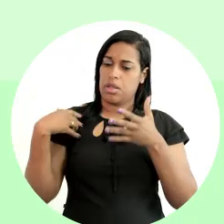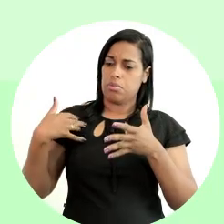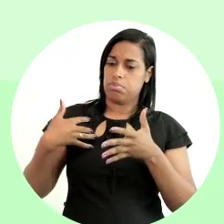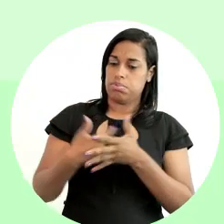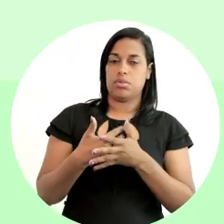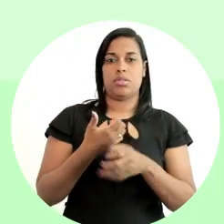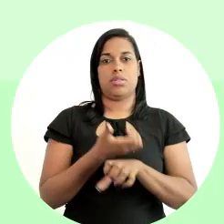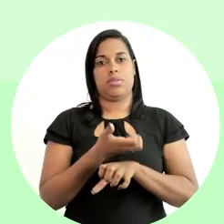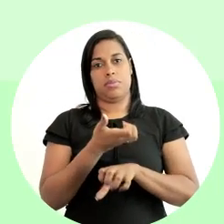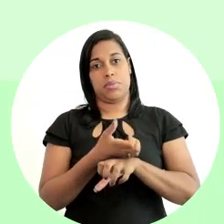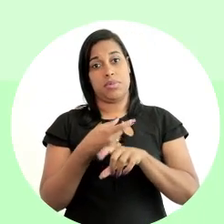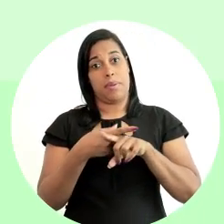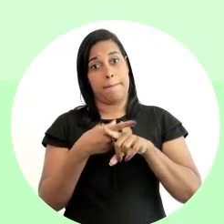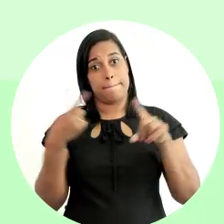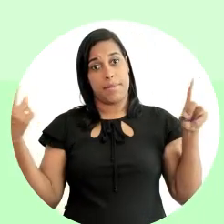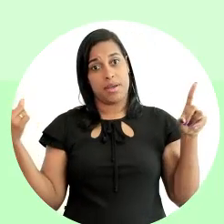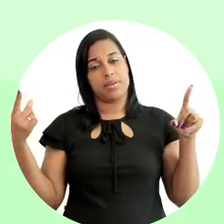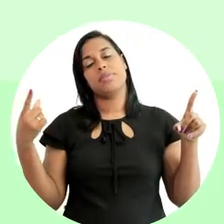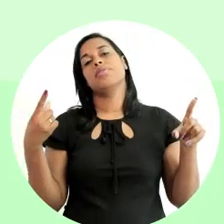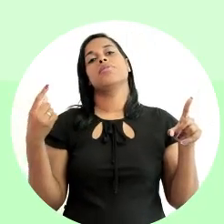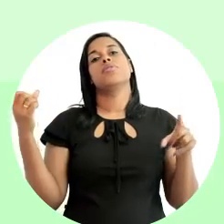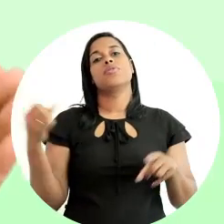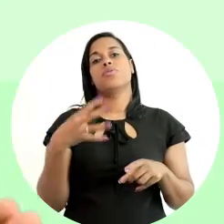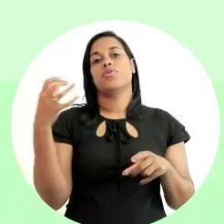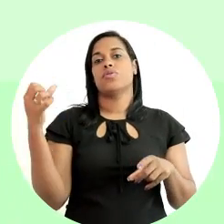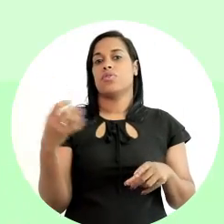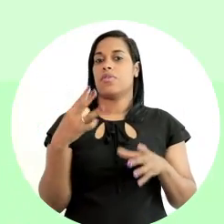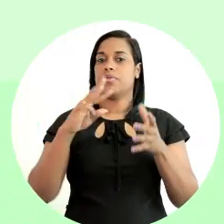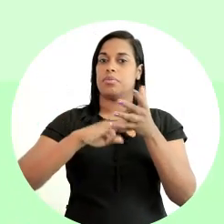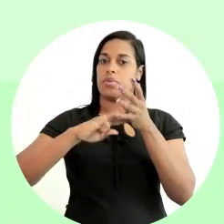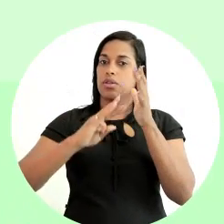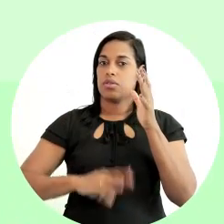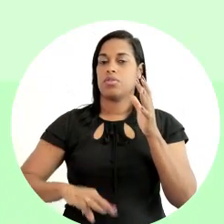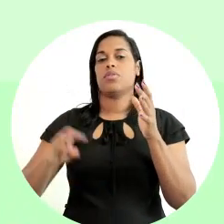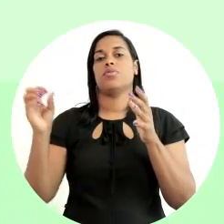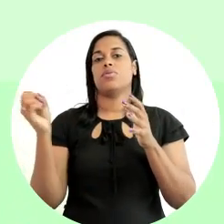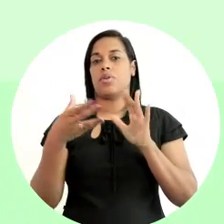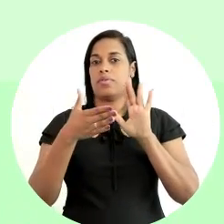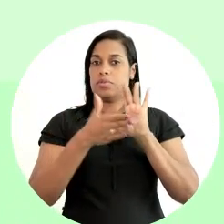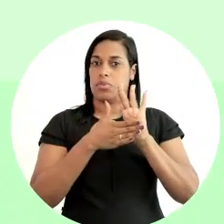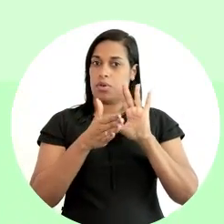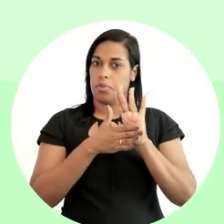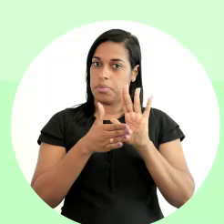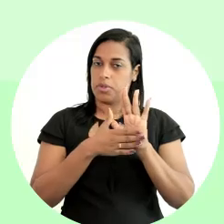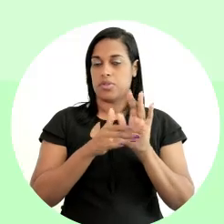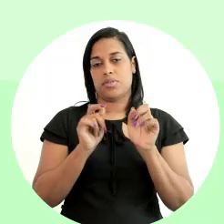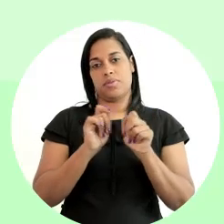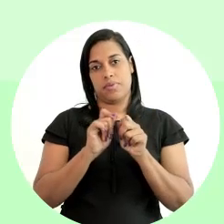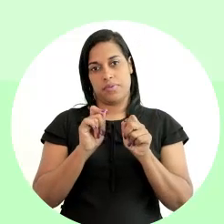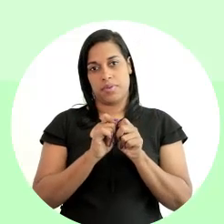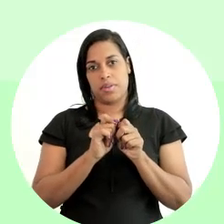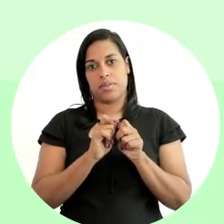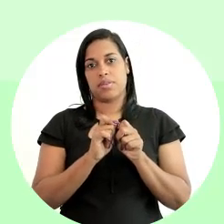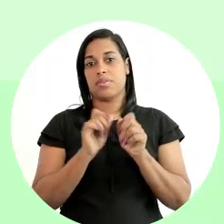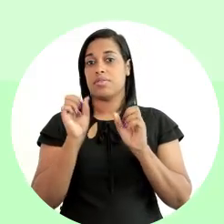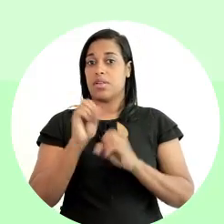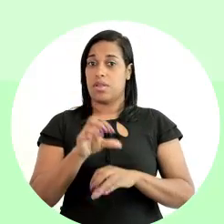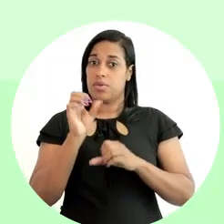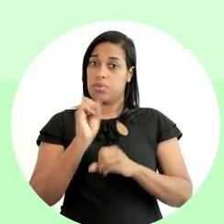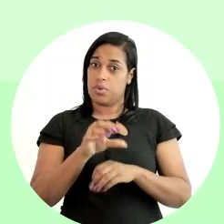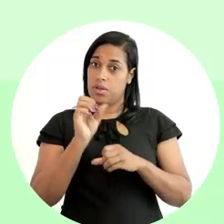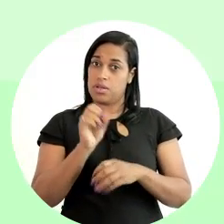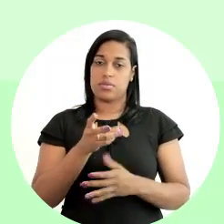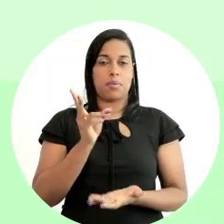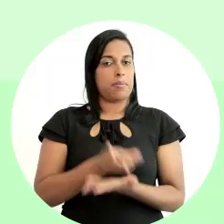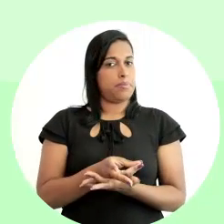dessa disciplina. Mas novos processos, novas propostas são feitas, mas a